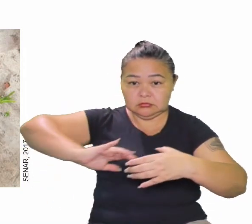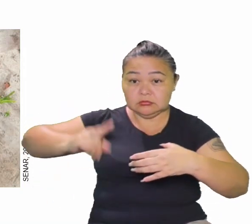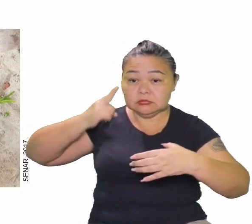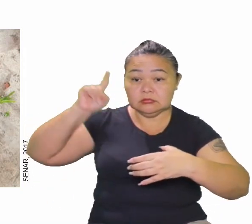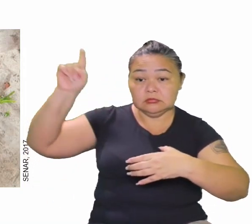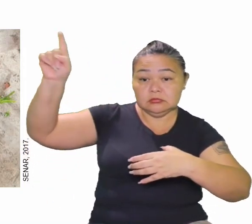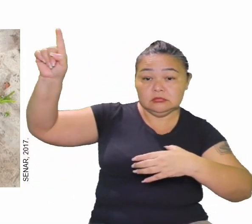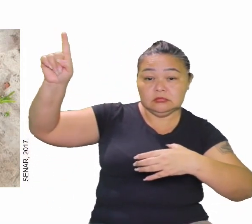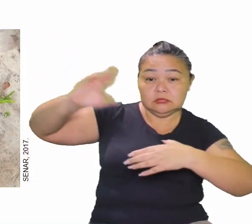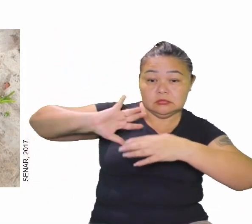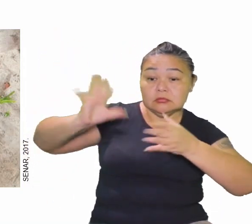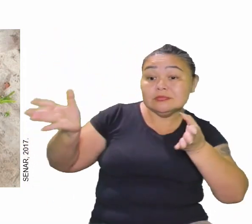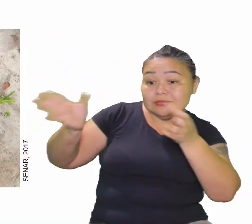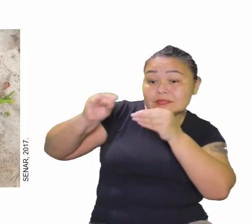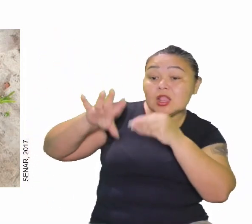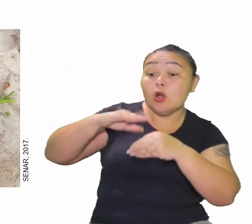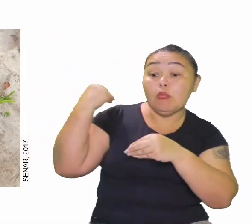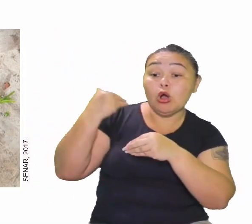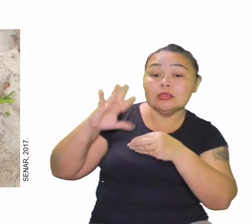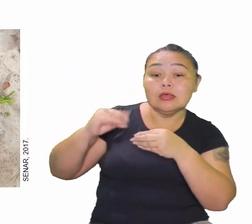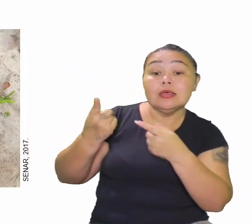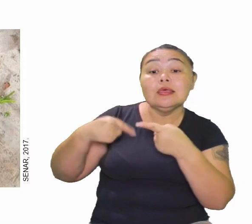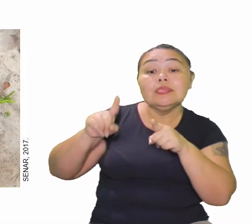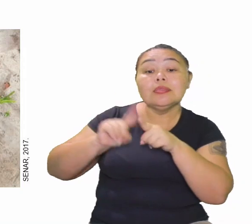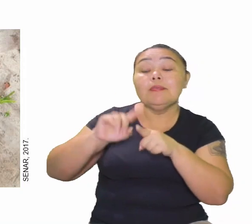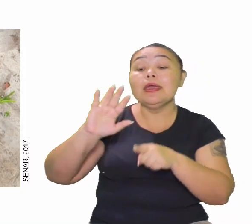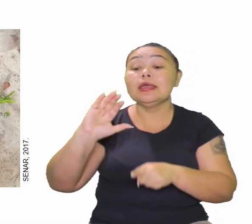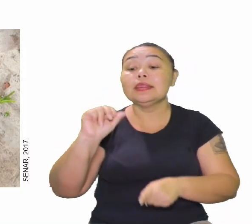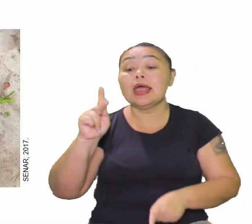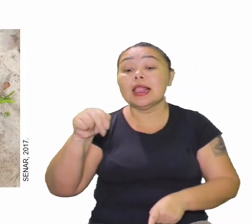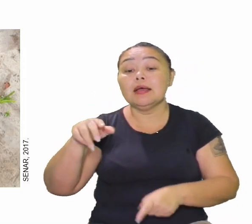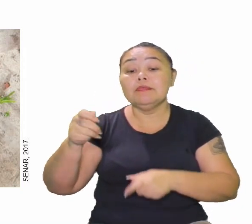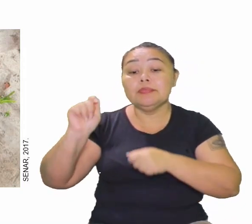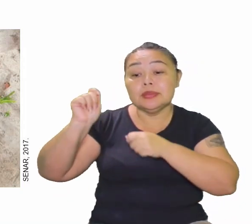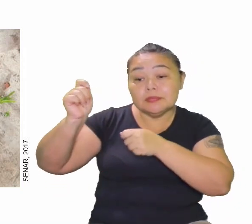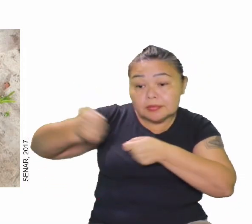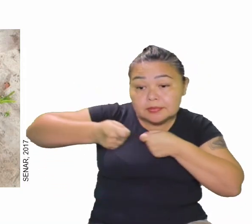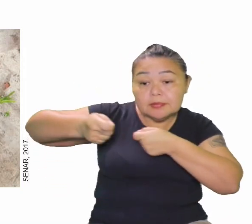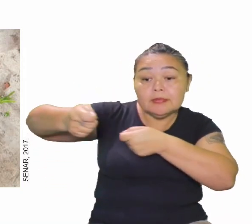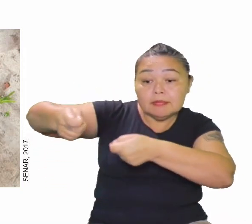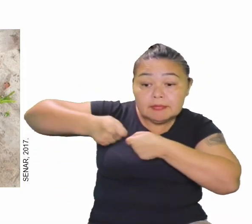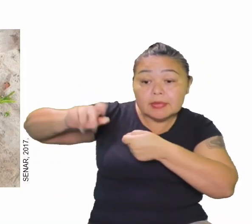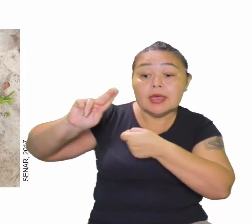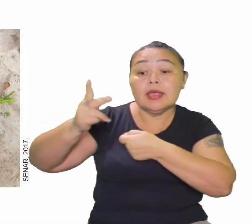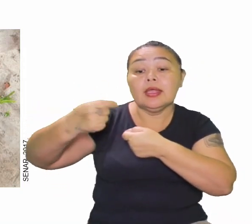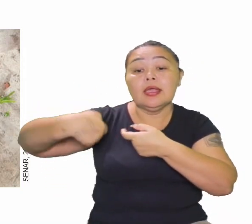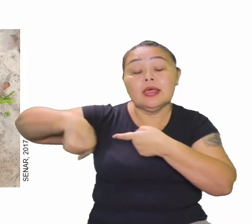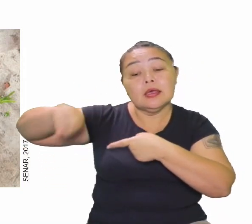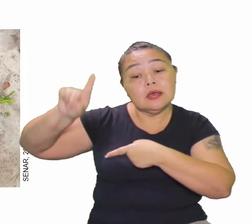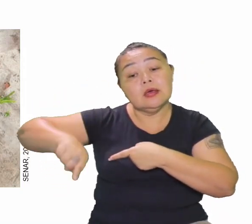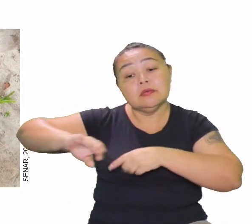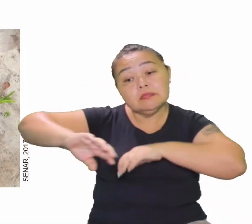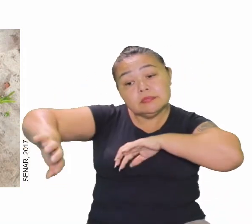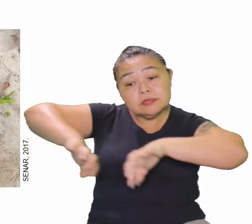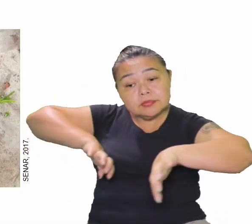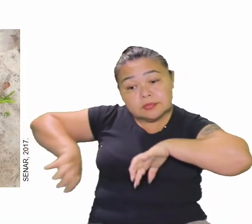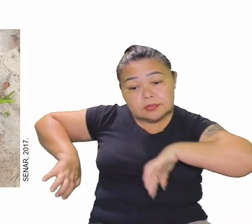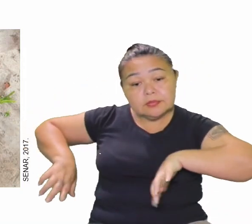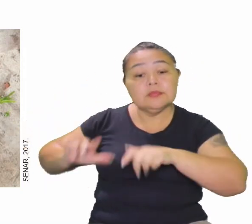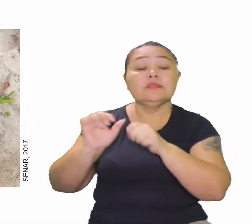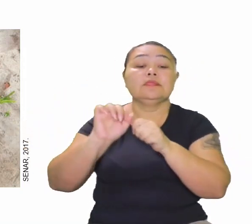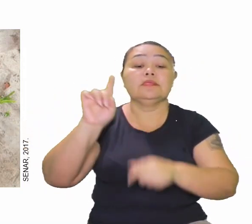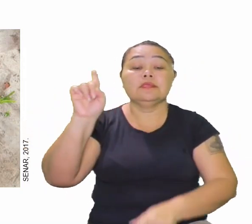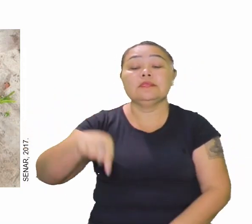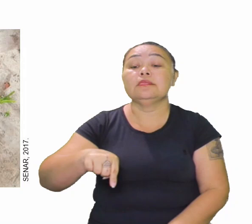observando nas imagens, e também da capina. Então, retirando essa vegetação de forma bem pontual